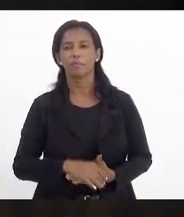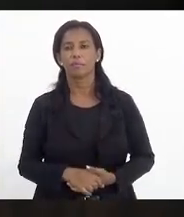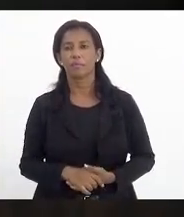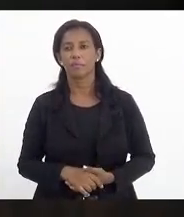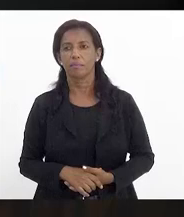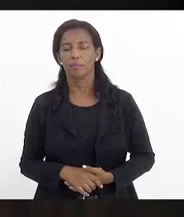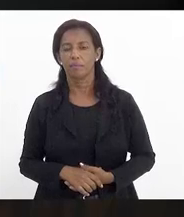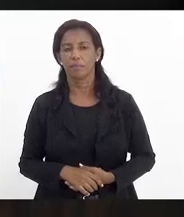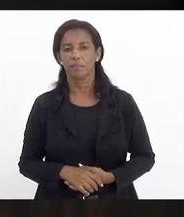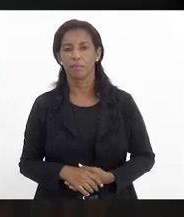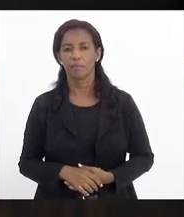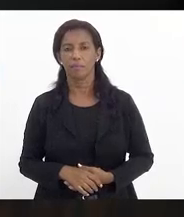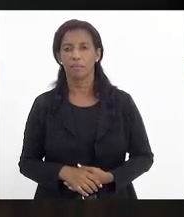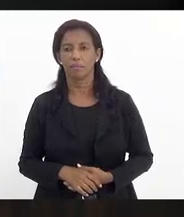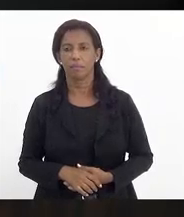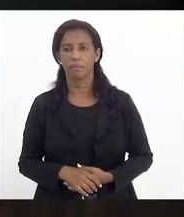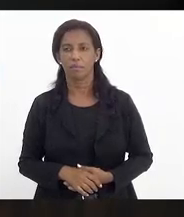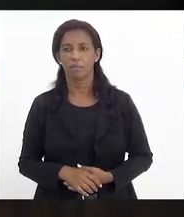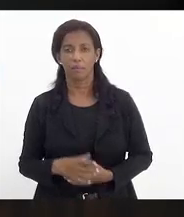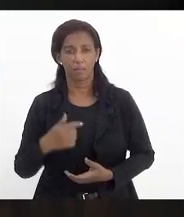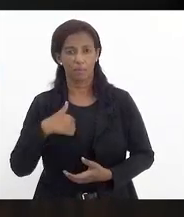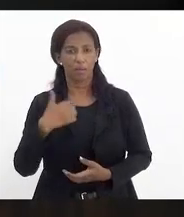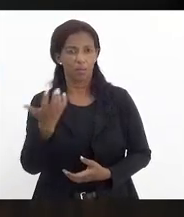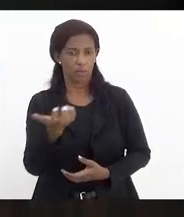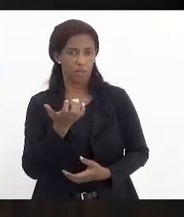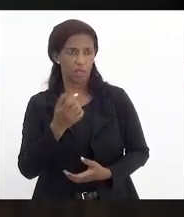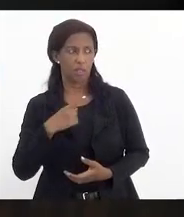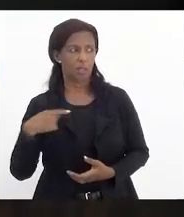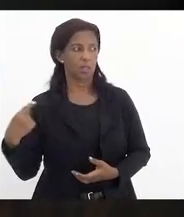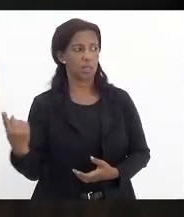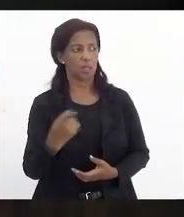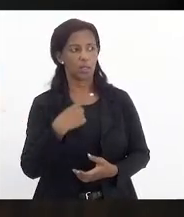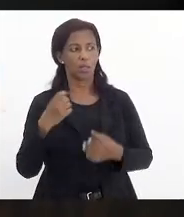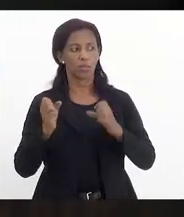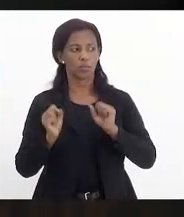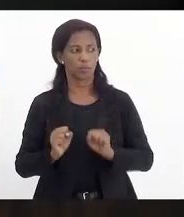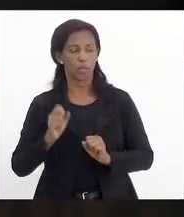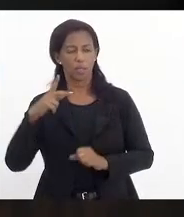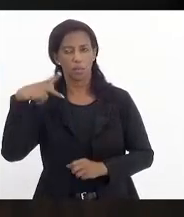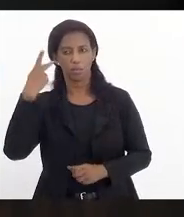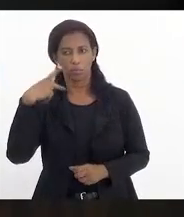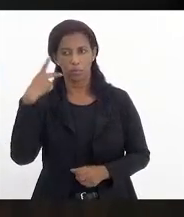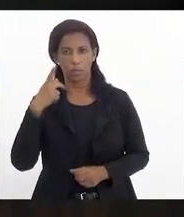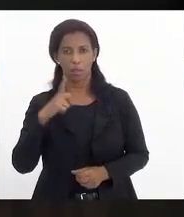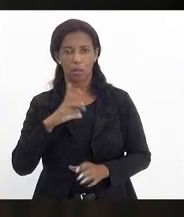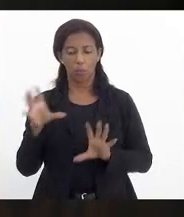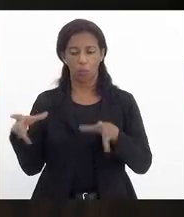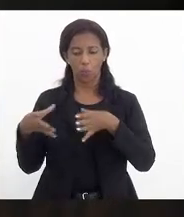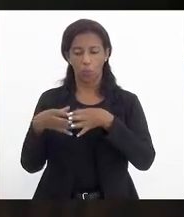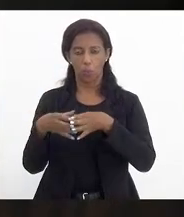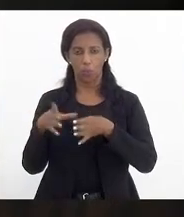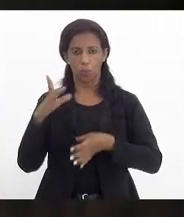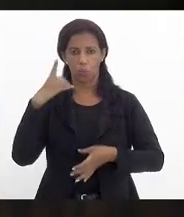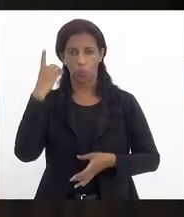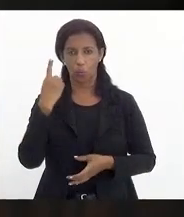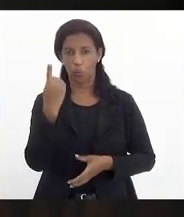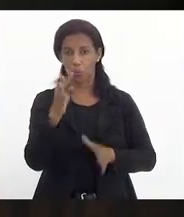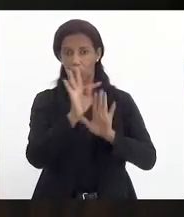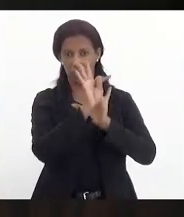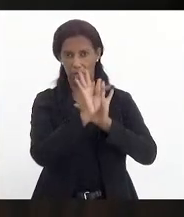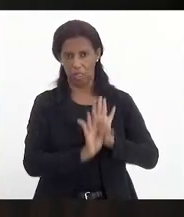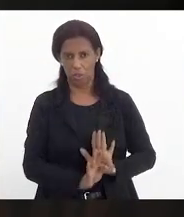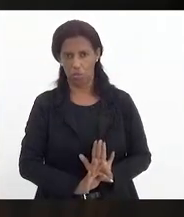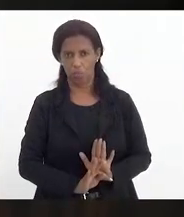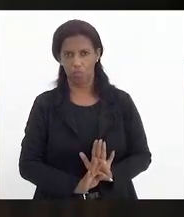Eu queria que nós pudéssemos... Os parlamentares receberam num grupo de deputados um texto em